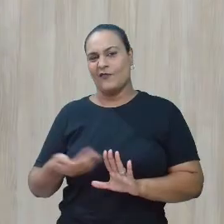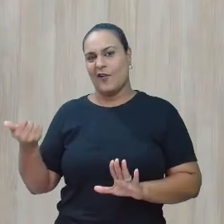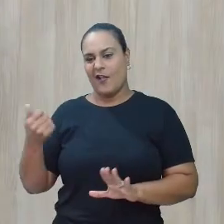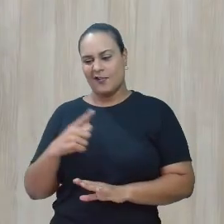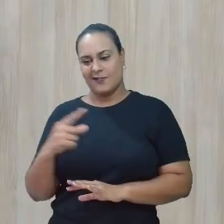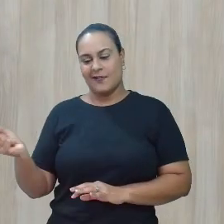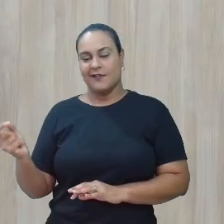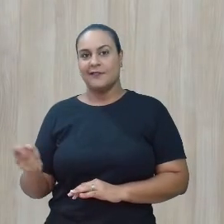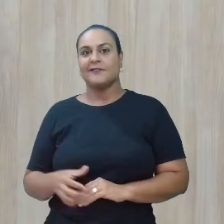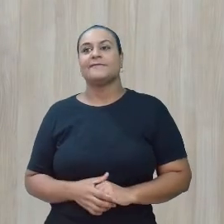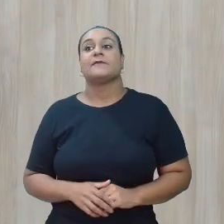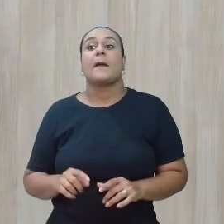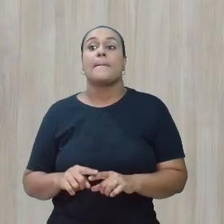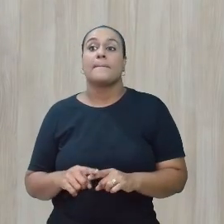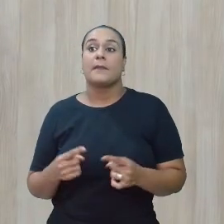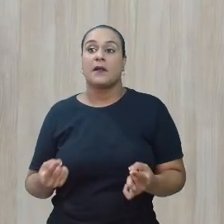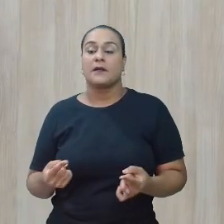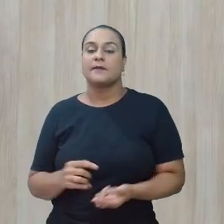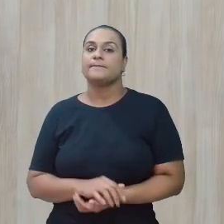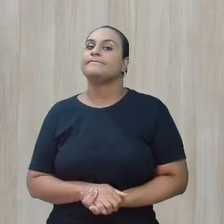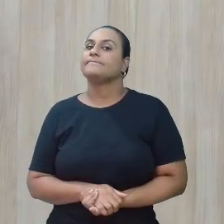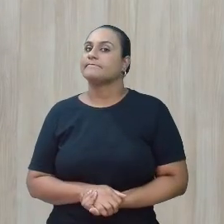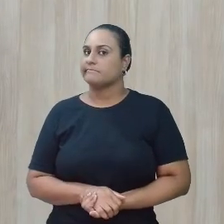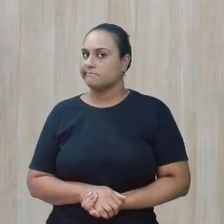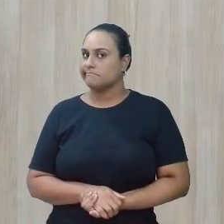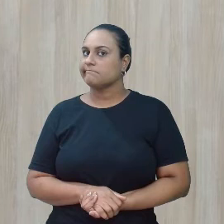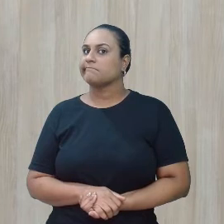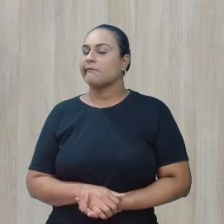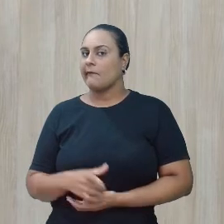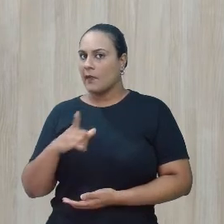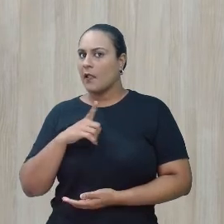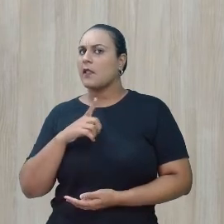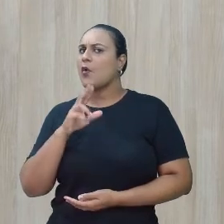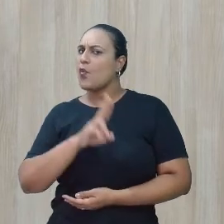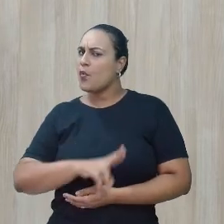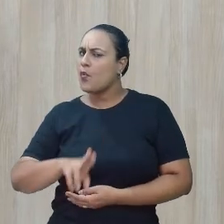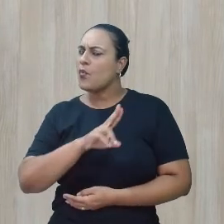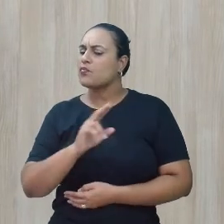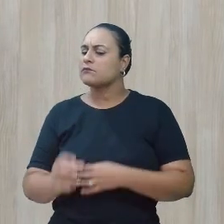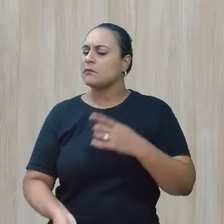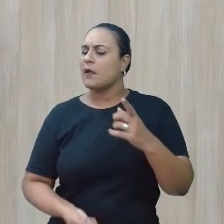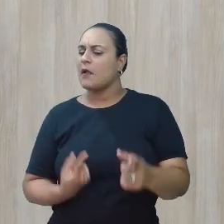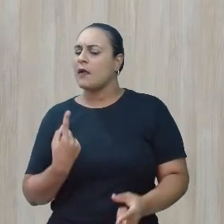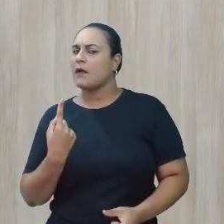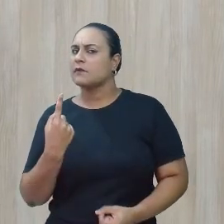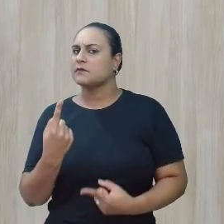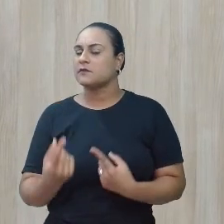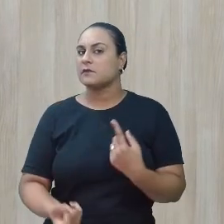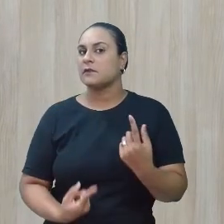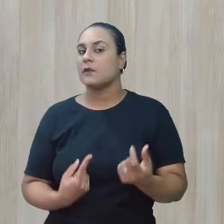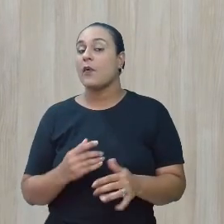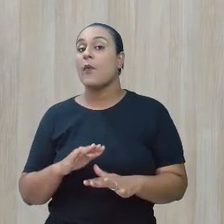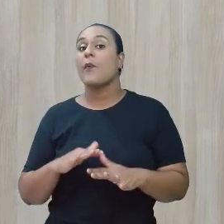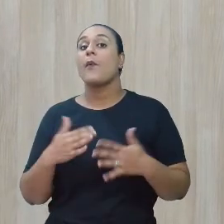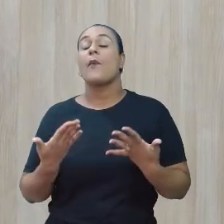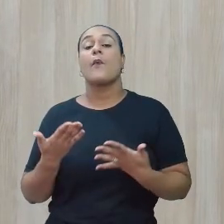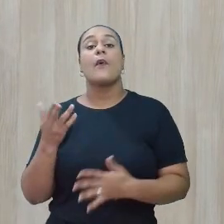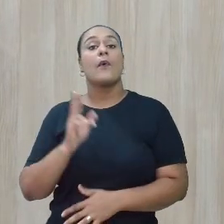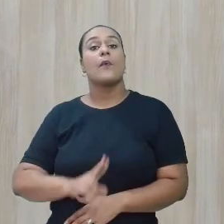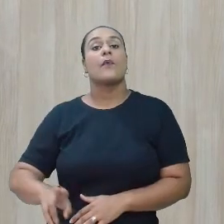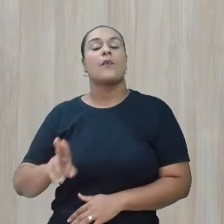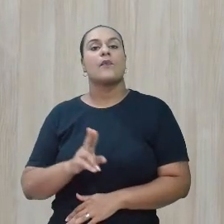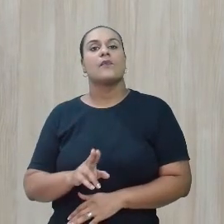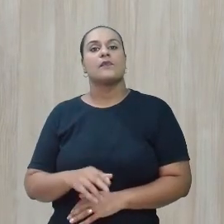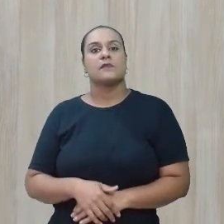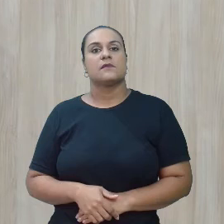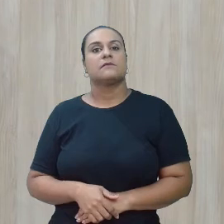foi rechaçado. Mas tem exceção, né? Tem um uso aí para o trema que ainda está valendo. Qual é esse uso, Viviane?